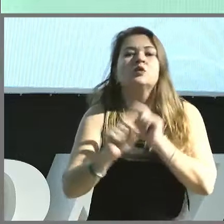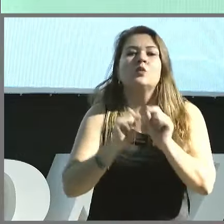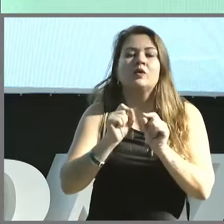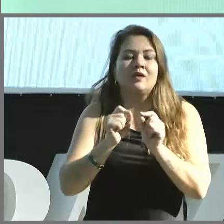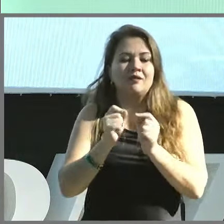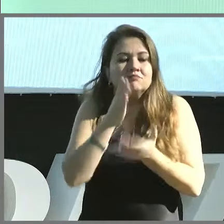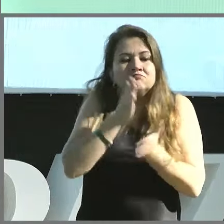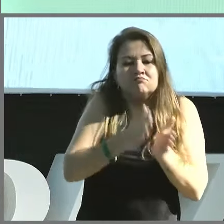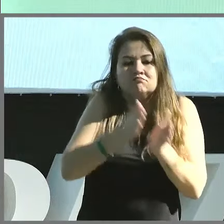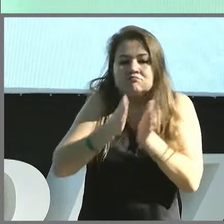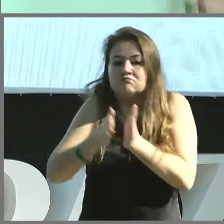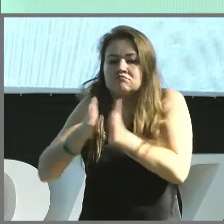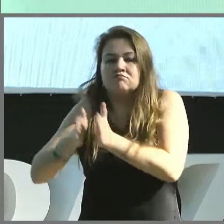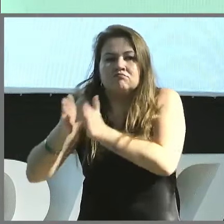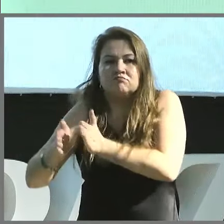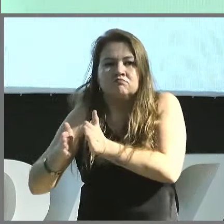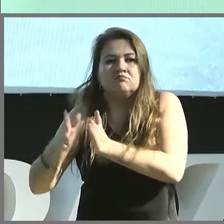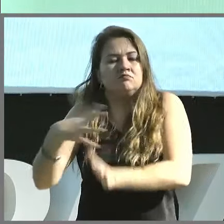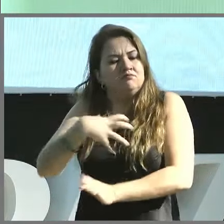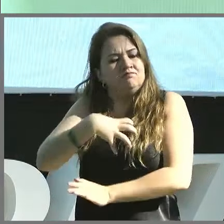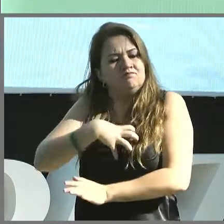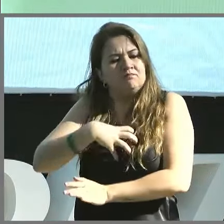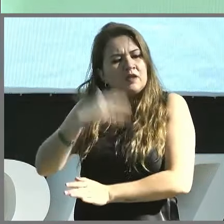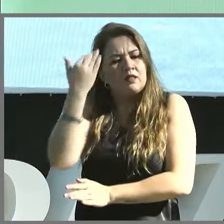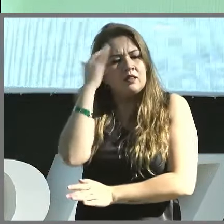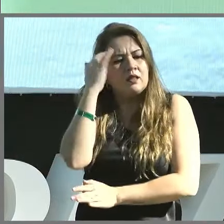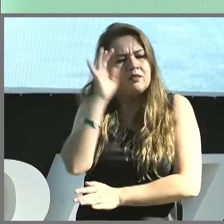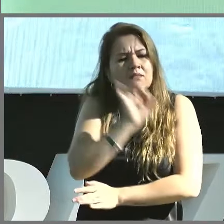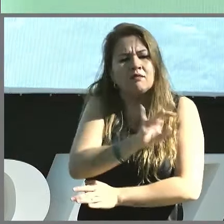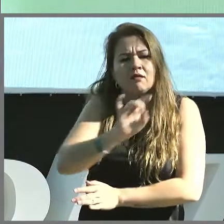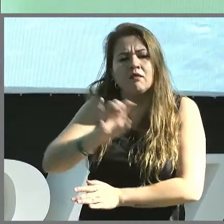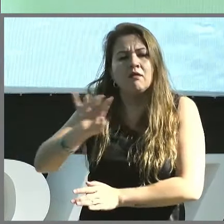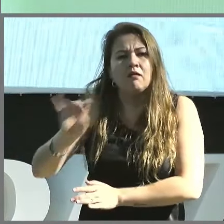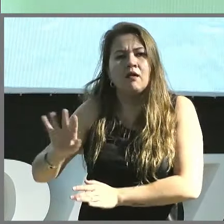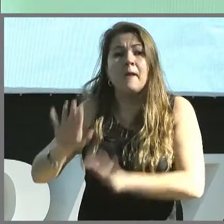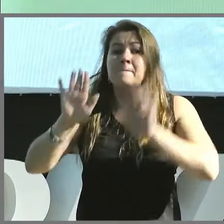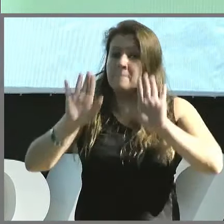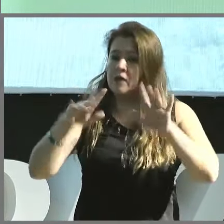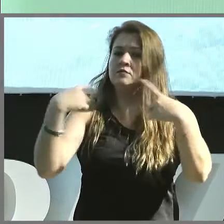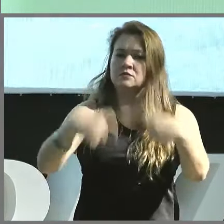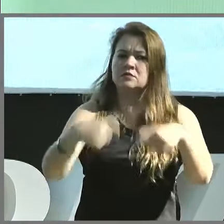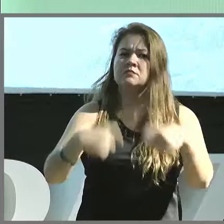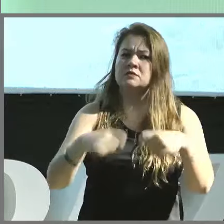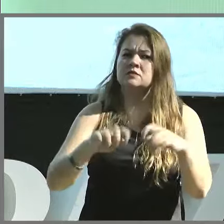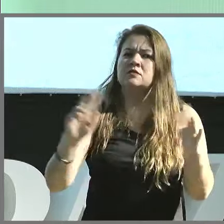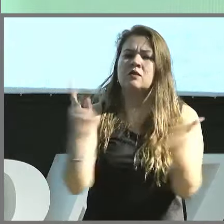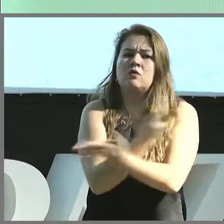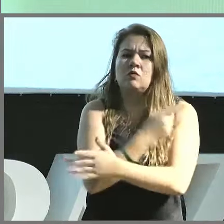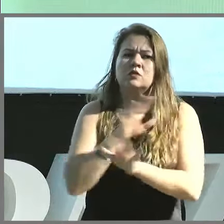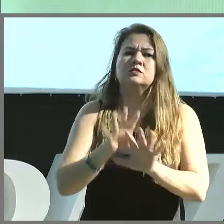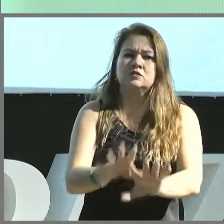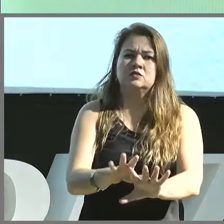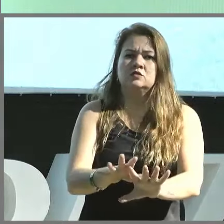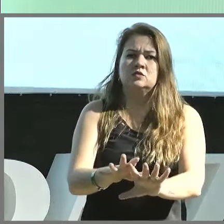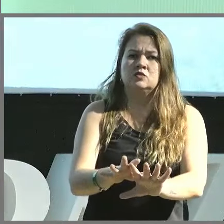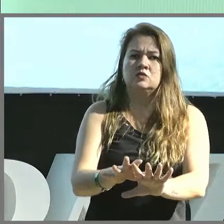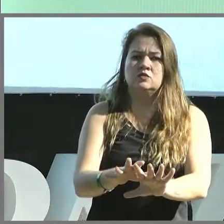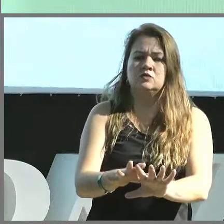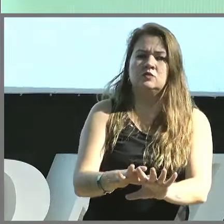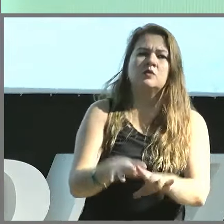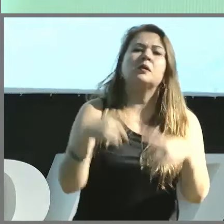compartimentalizados na nossa inteireza que deveríamos ter. Mas era necessário que assim fizesse. Era necessário